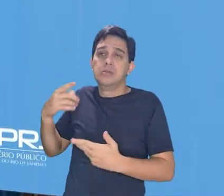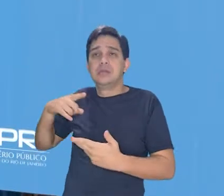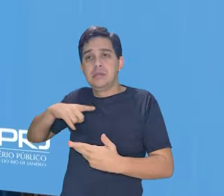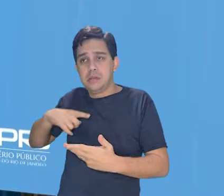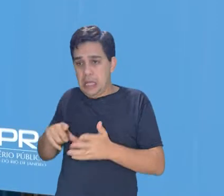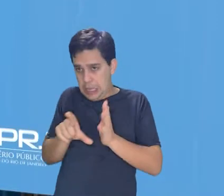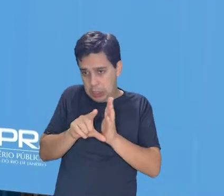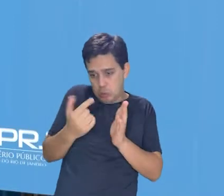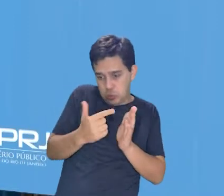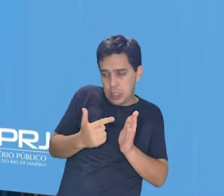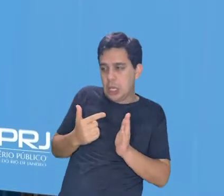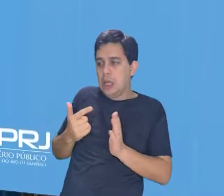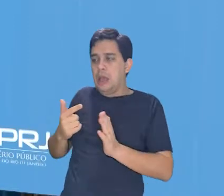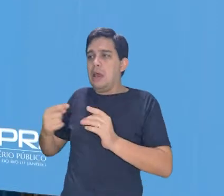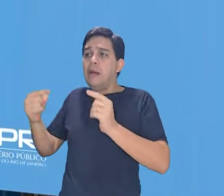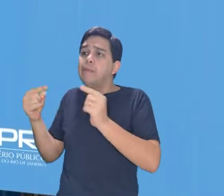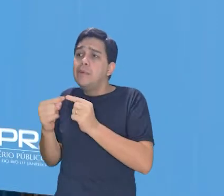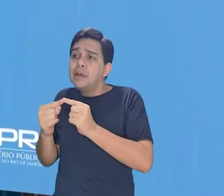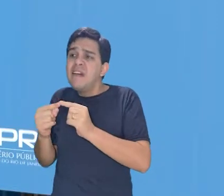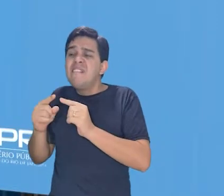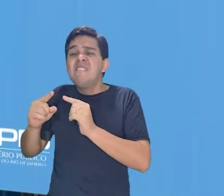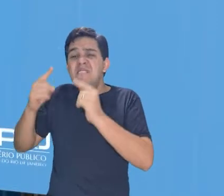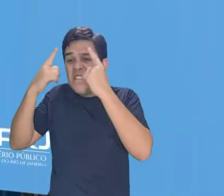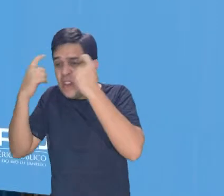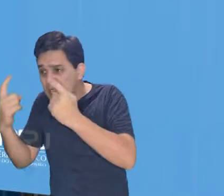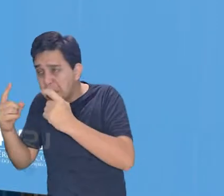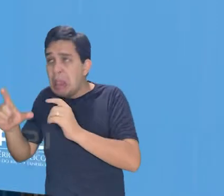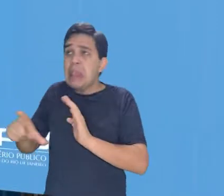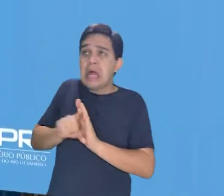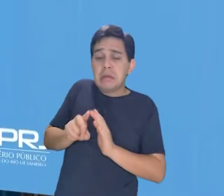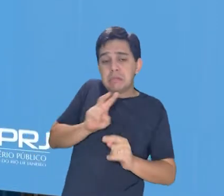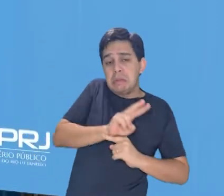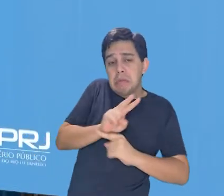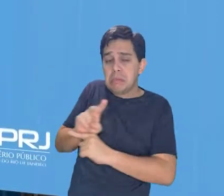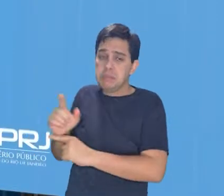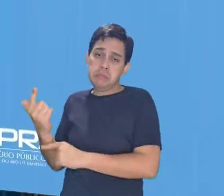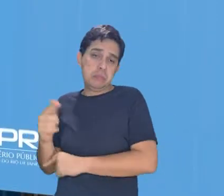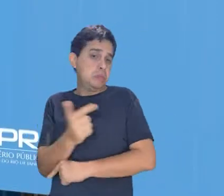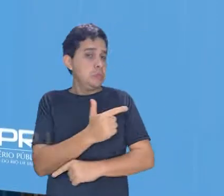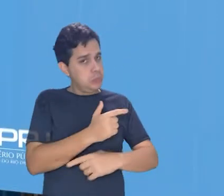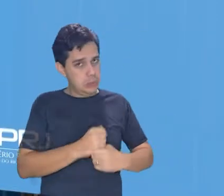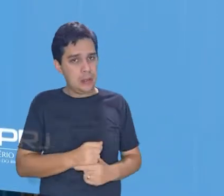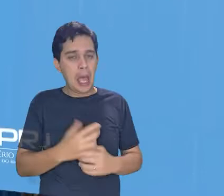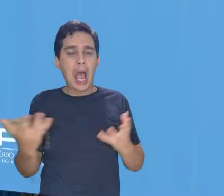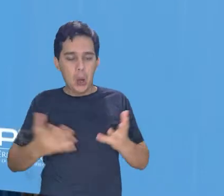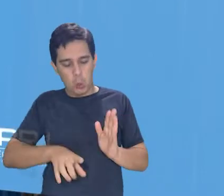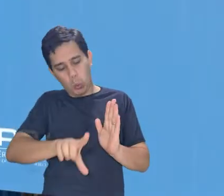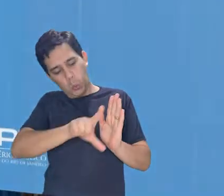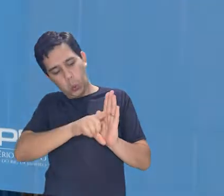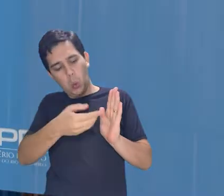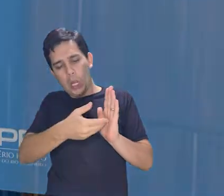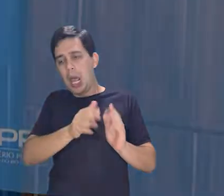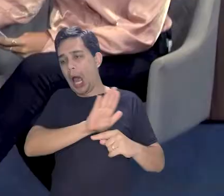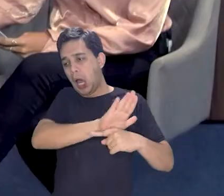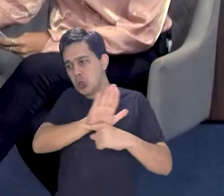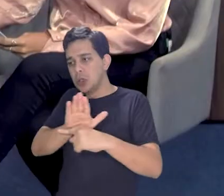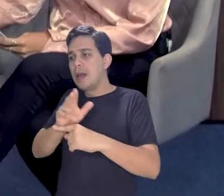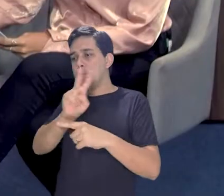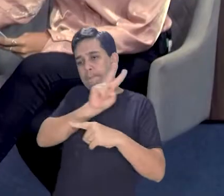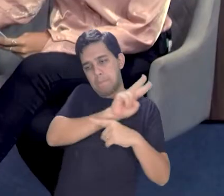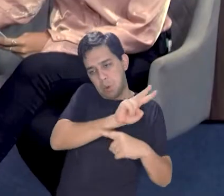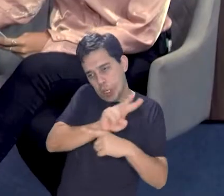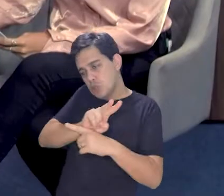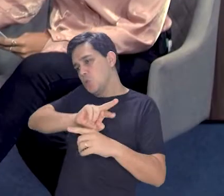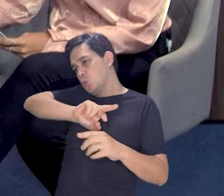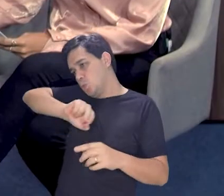público ele age ou deixa de agir e prejudica o atendimento de crianças e adolescentes, e deixa de seguir os